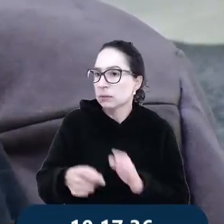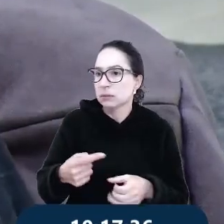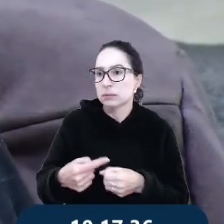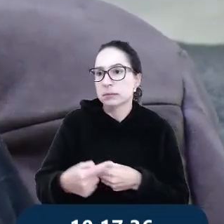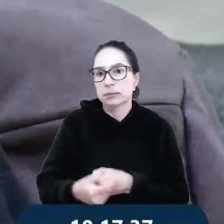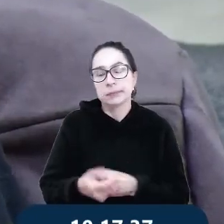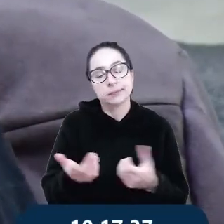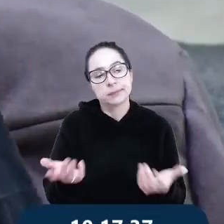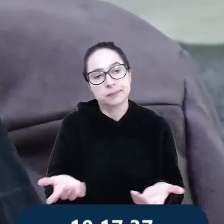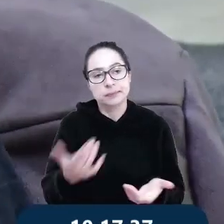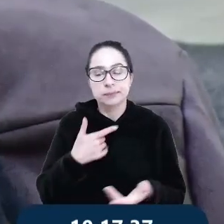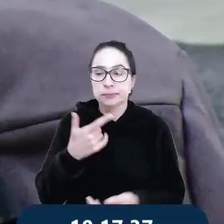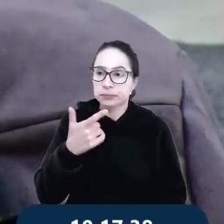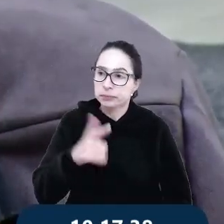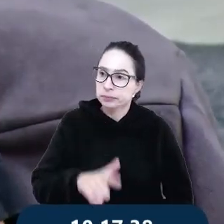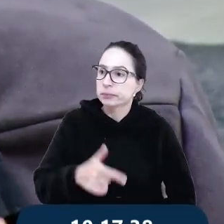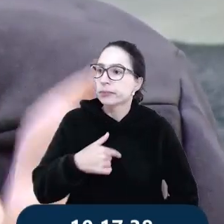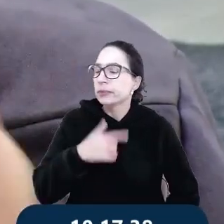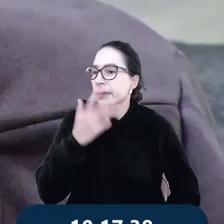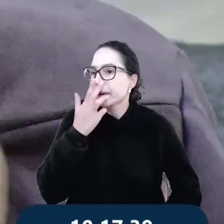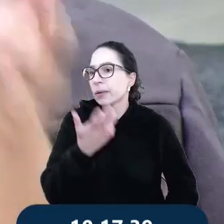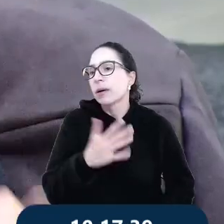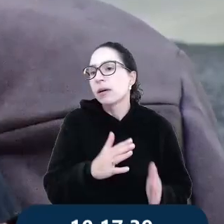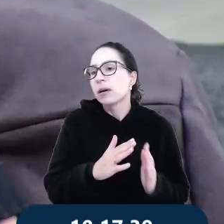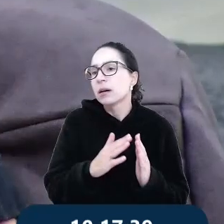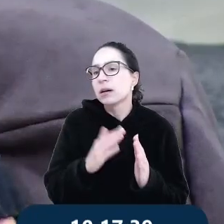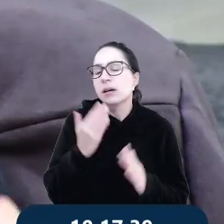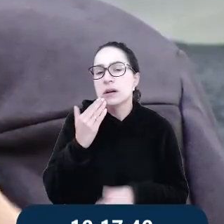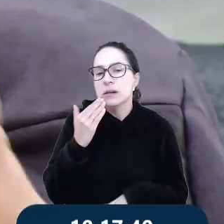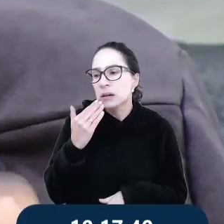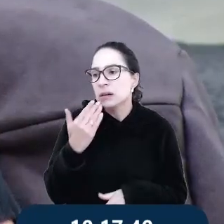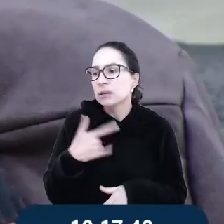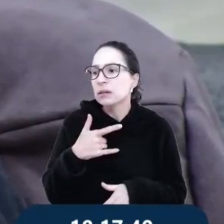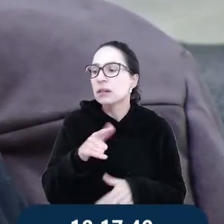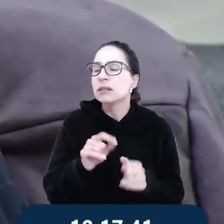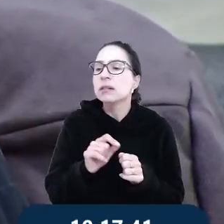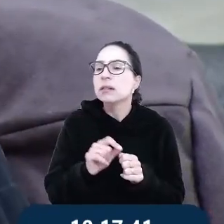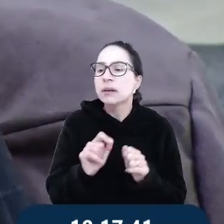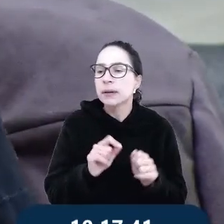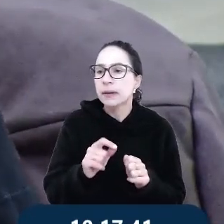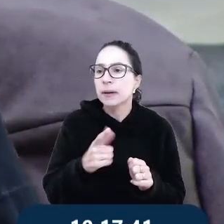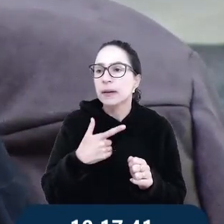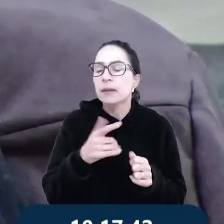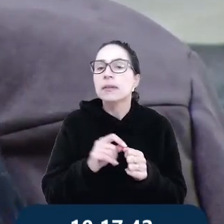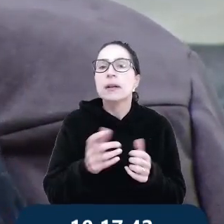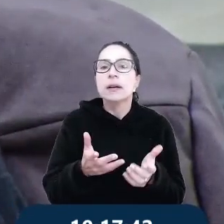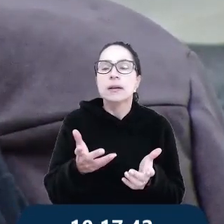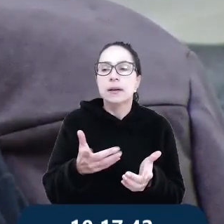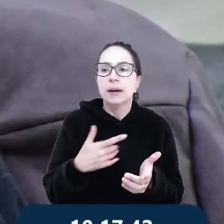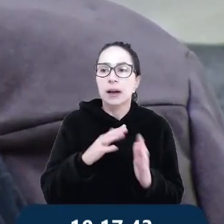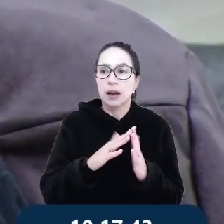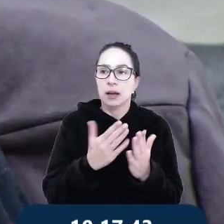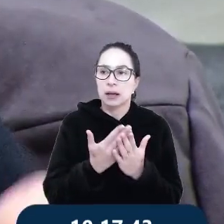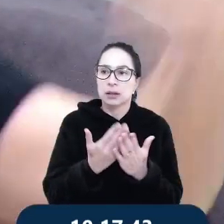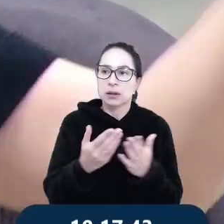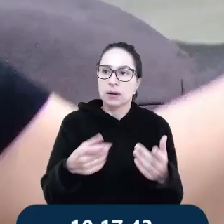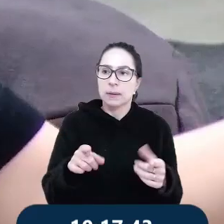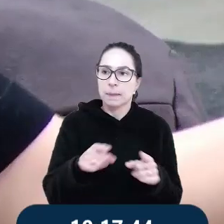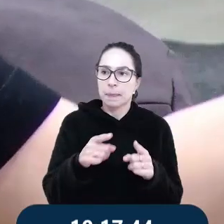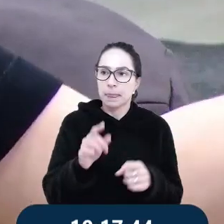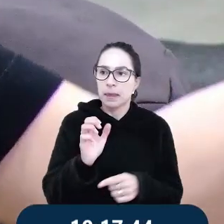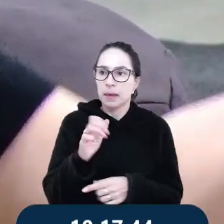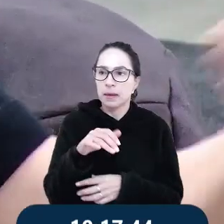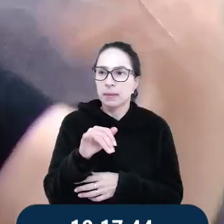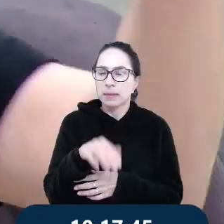Mas, mais uma vez, é um puxadinho. Aí, o que eles querem colocar? O que colocaram agora? A escola de música da EMIM, que